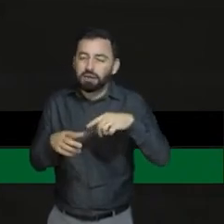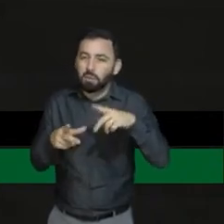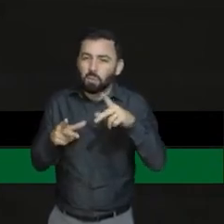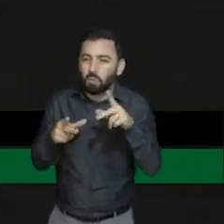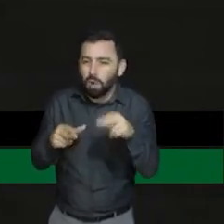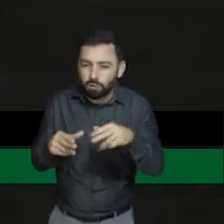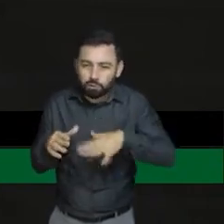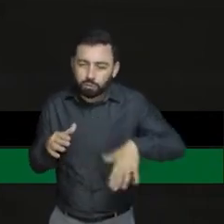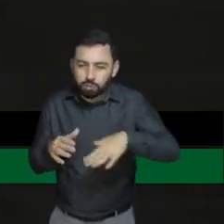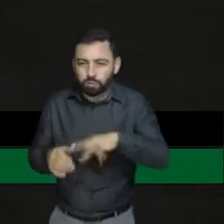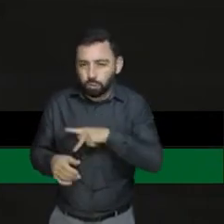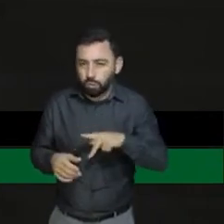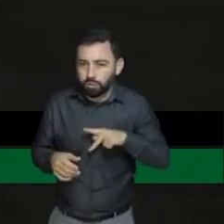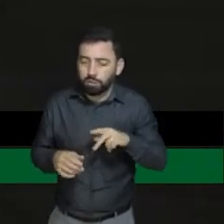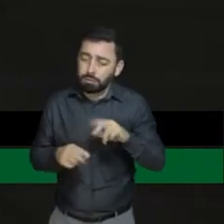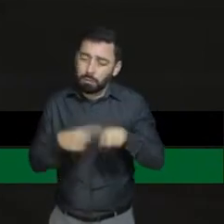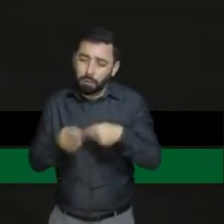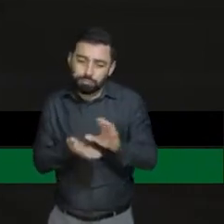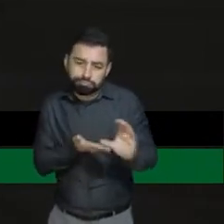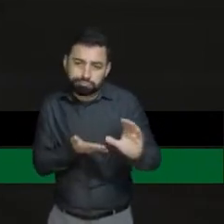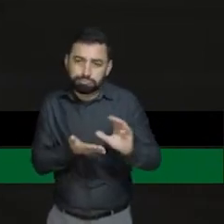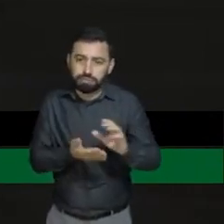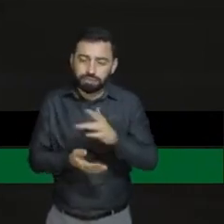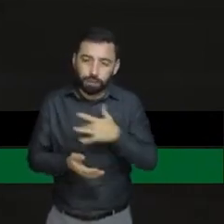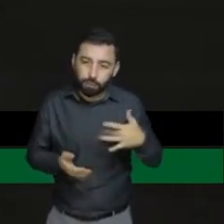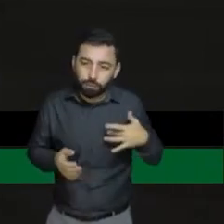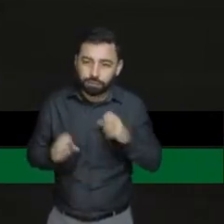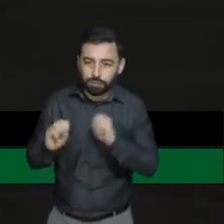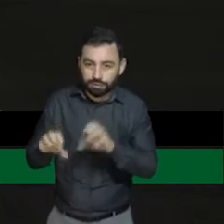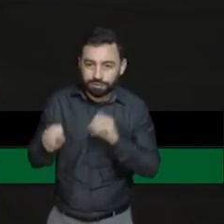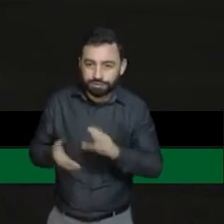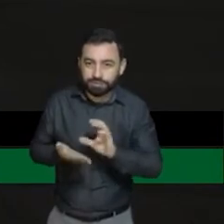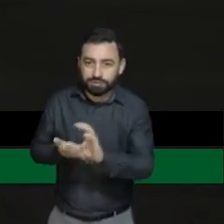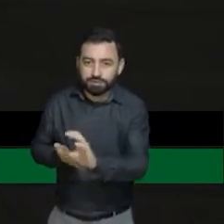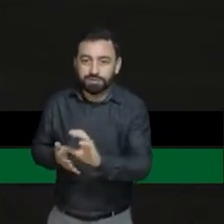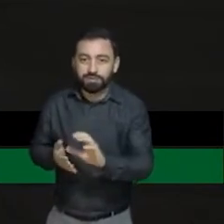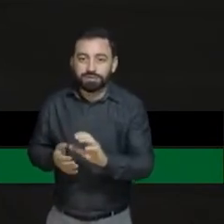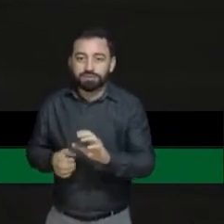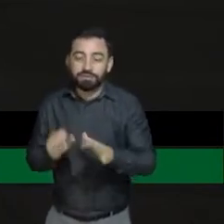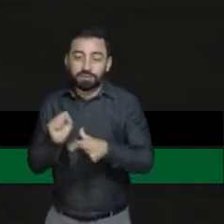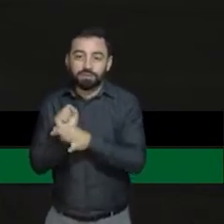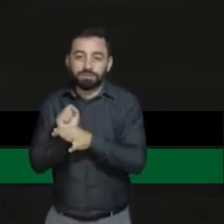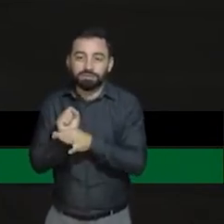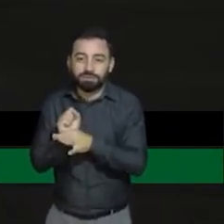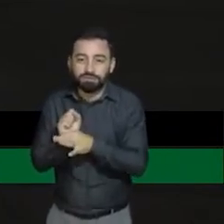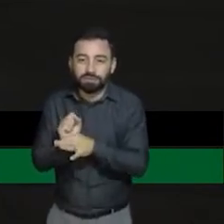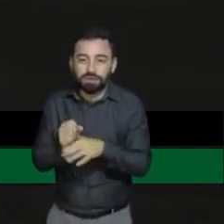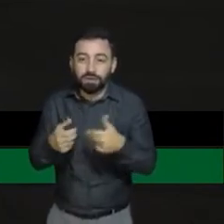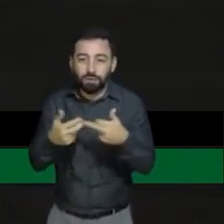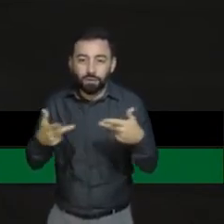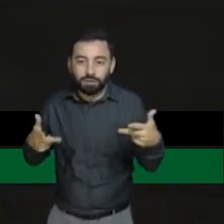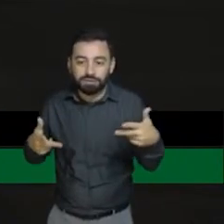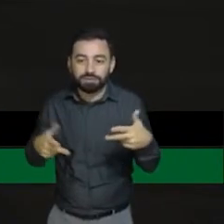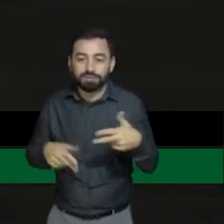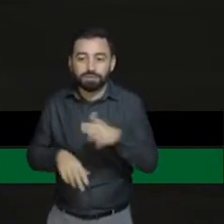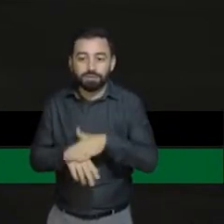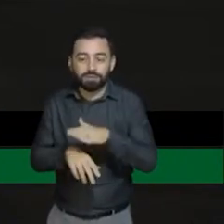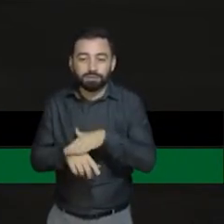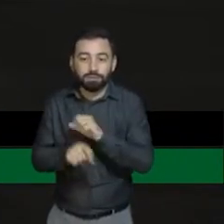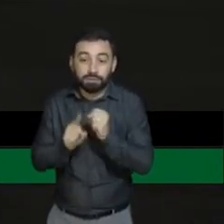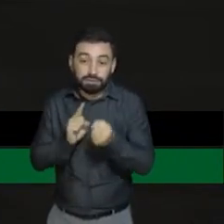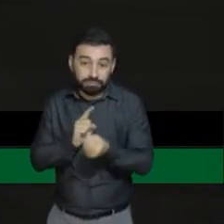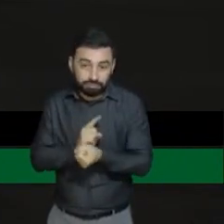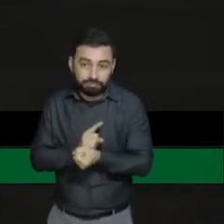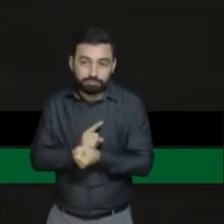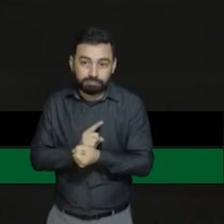revertida depois para saúde, educação, segurança, ações sociais, enfim. Santa Catarina ainda